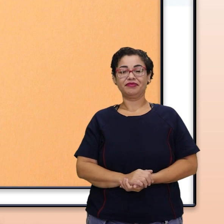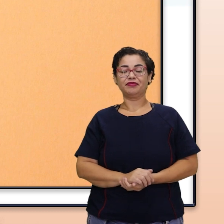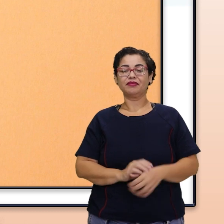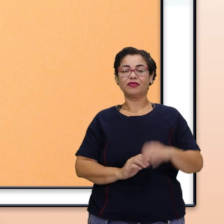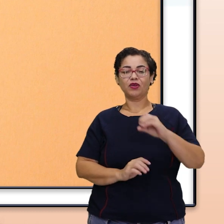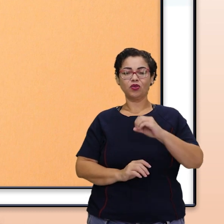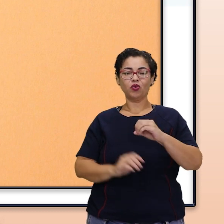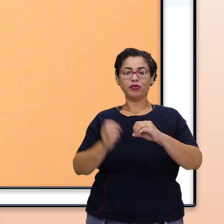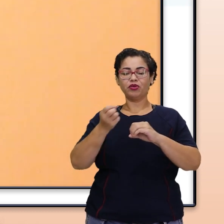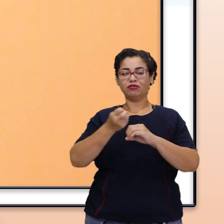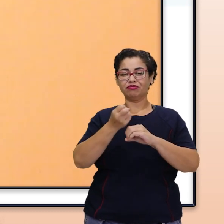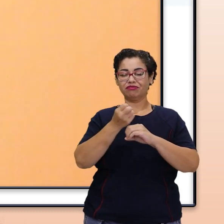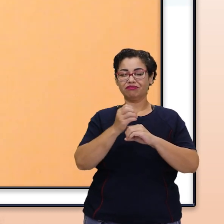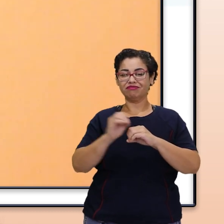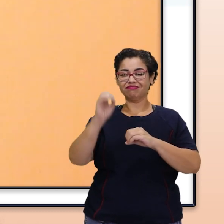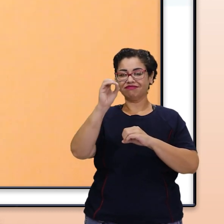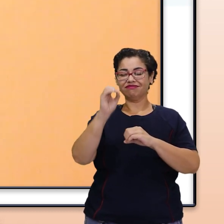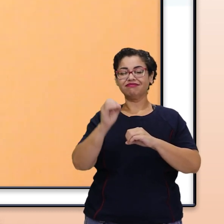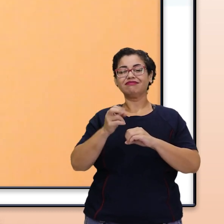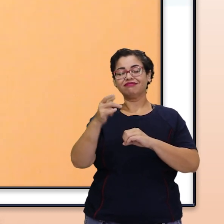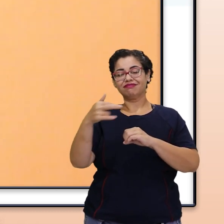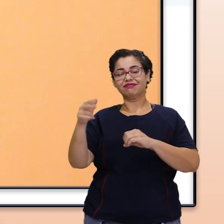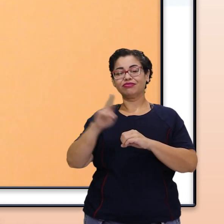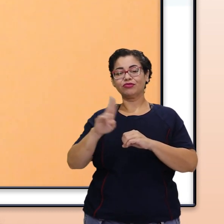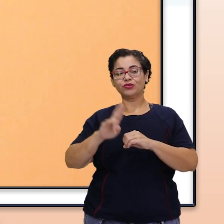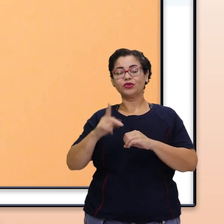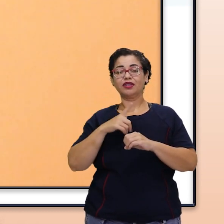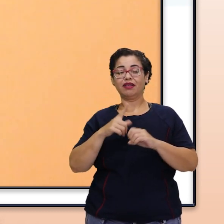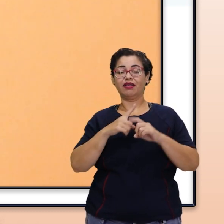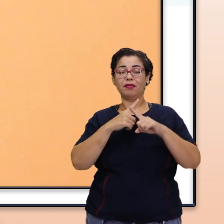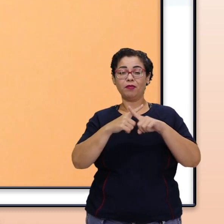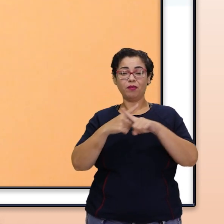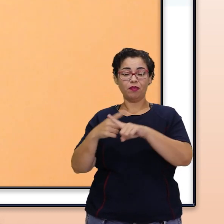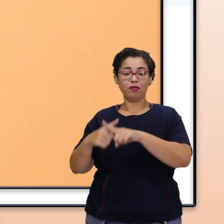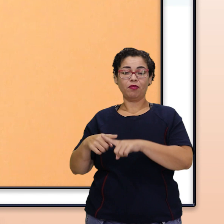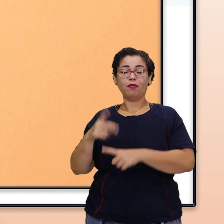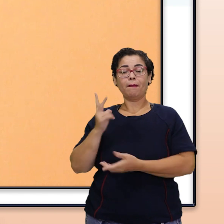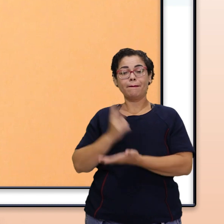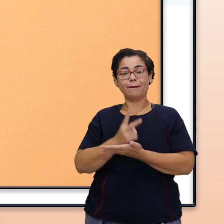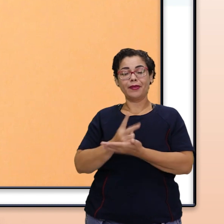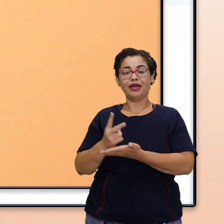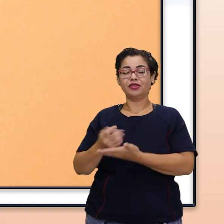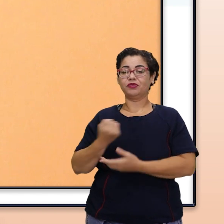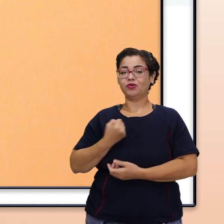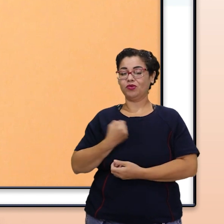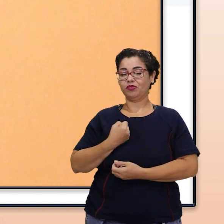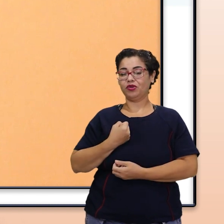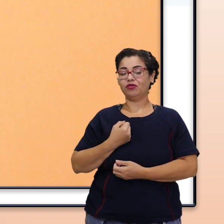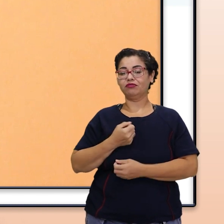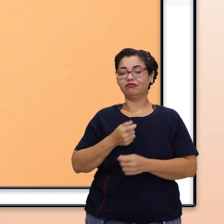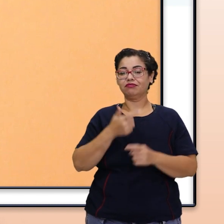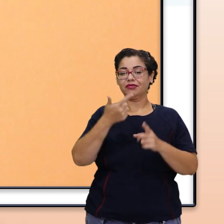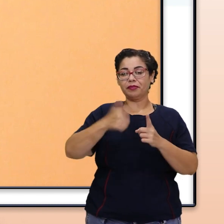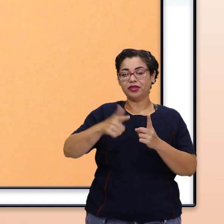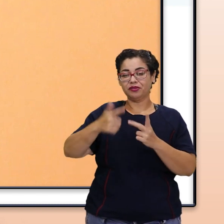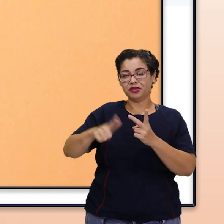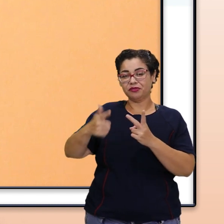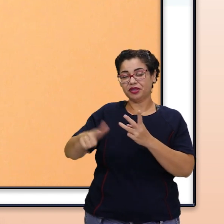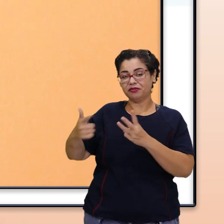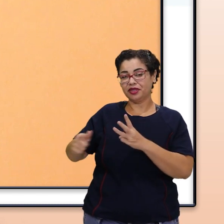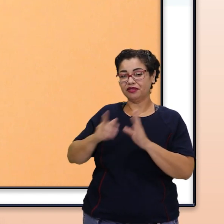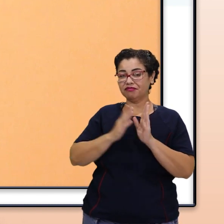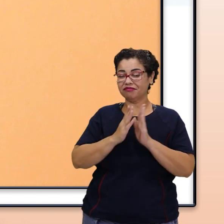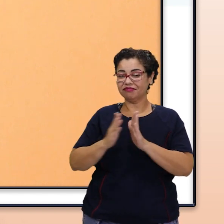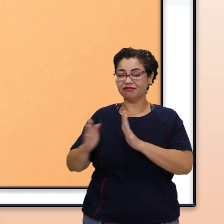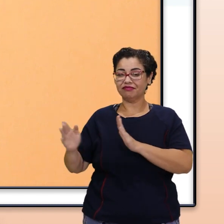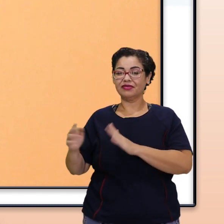A potenciação é uma operação matemática que consiste em multiplicar um número por ele mesmo, uma quantidade